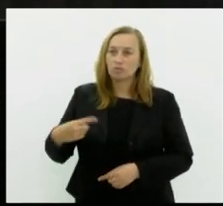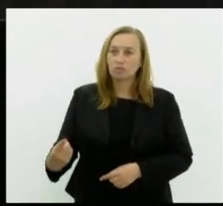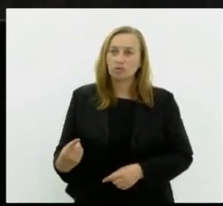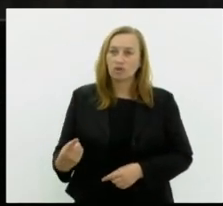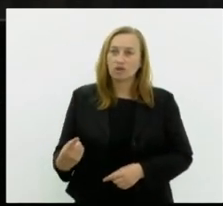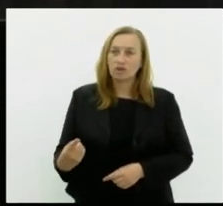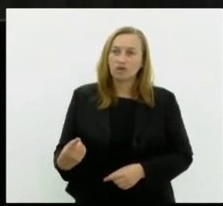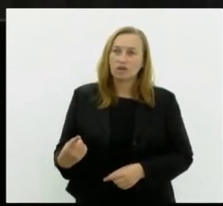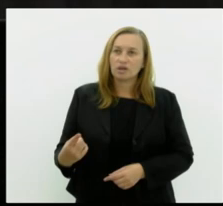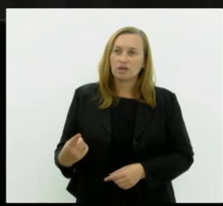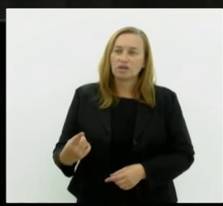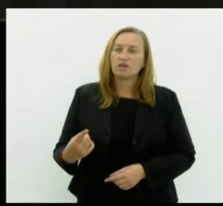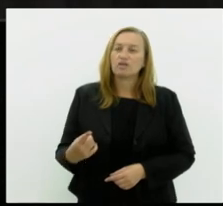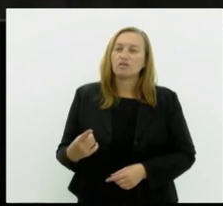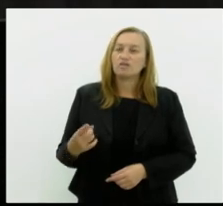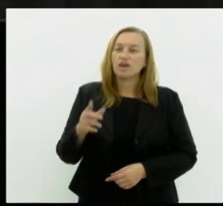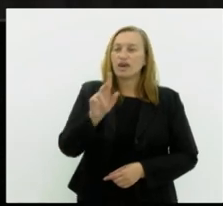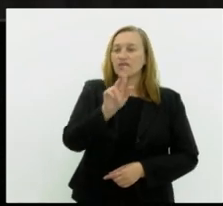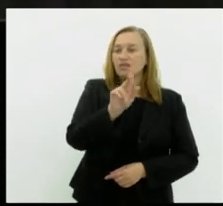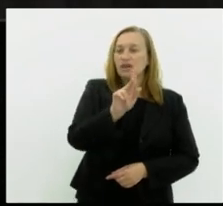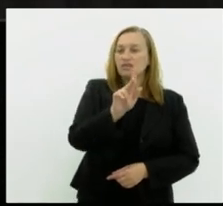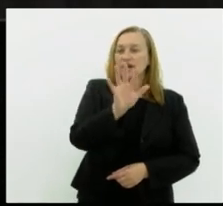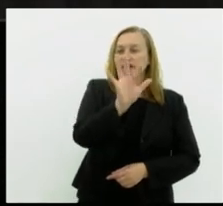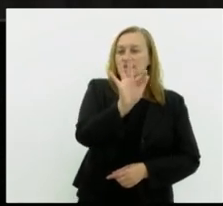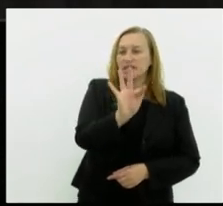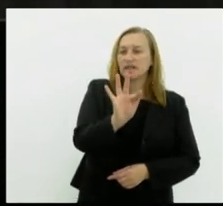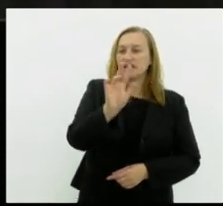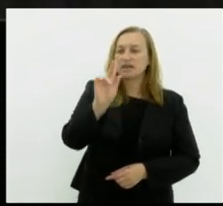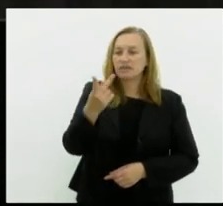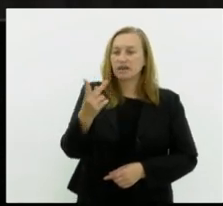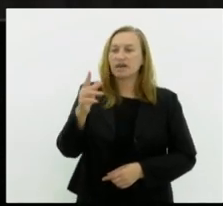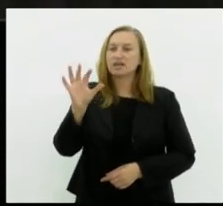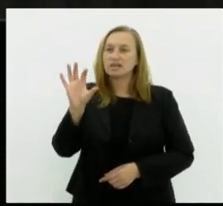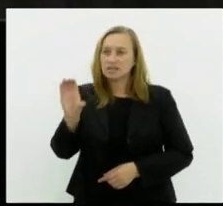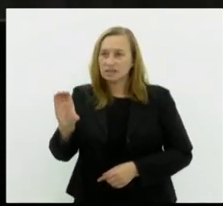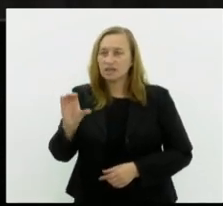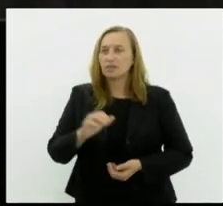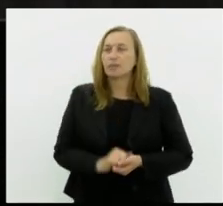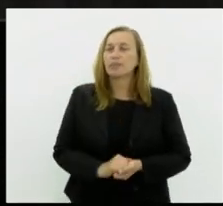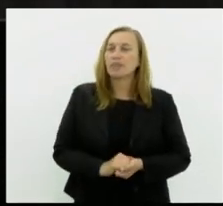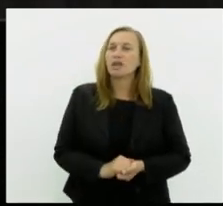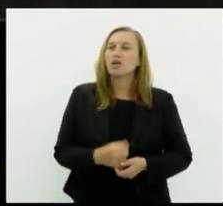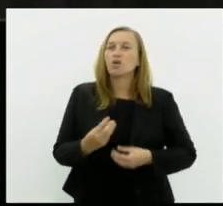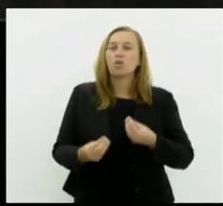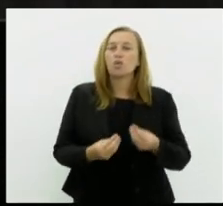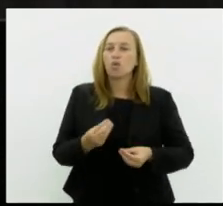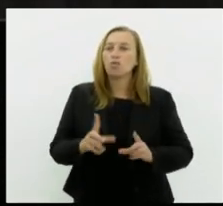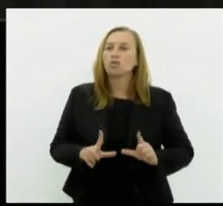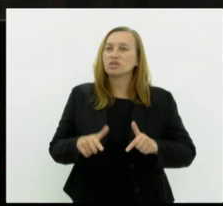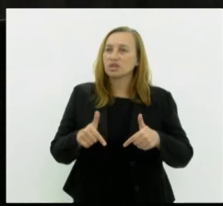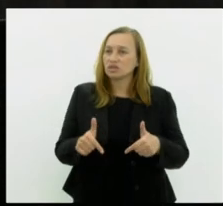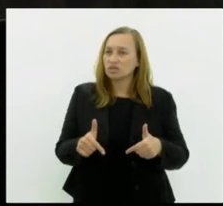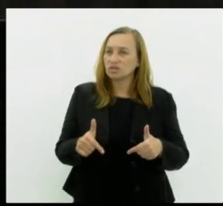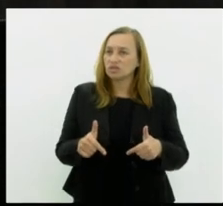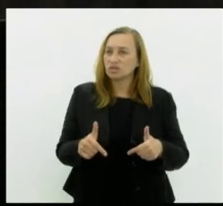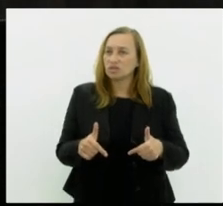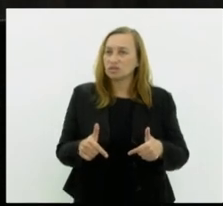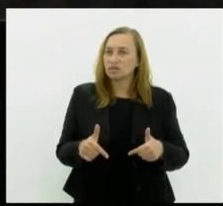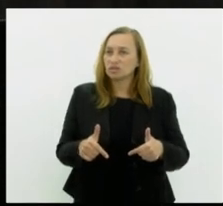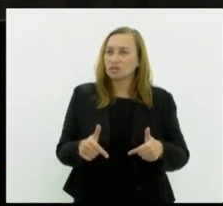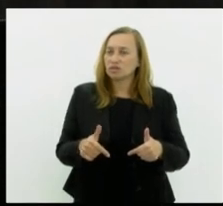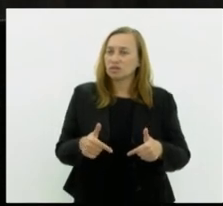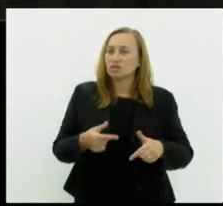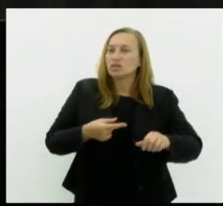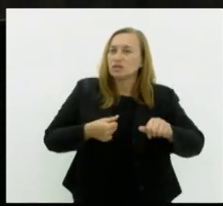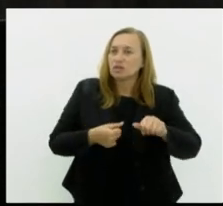a privatização dos bancos estaduais. Então, a fórmula que nós tínhamos de